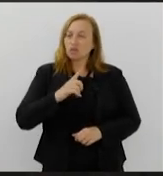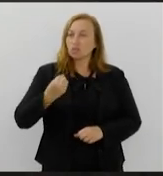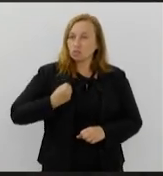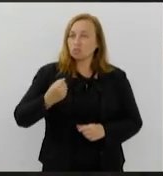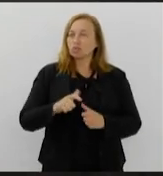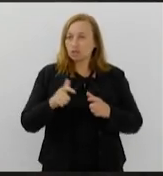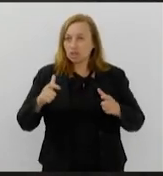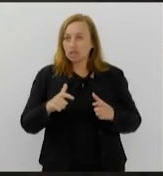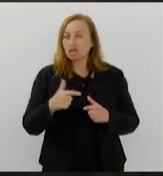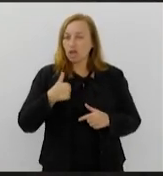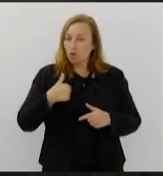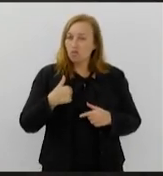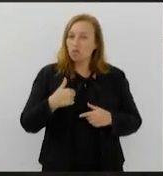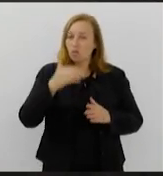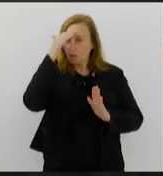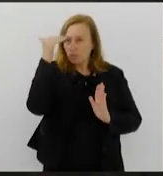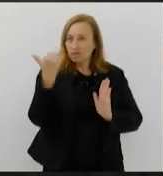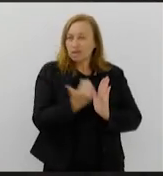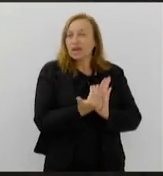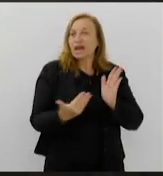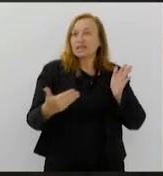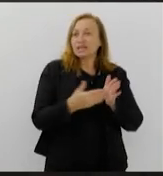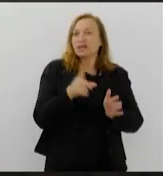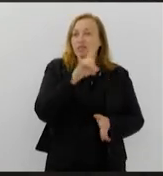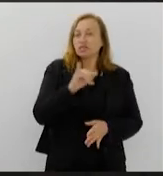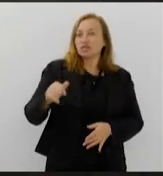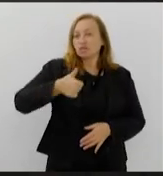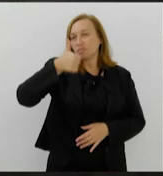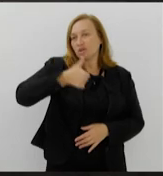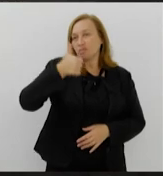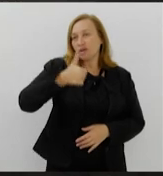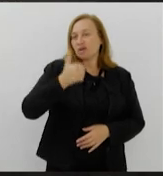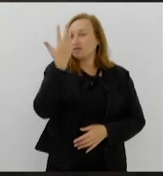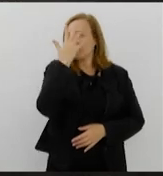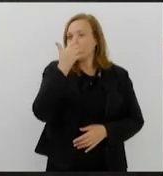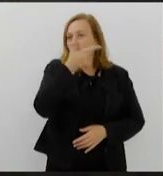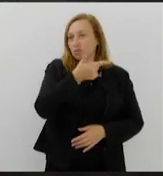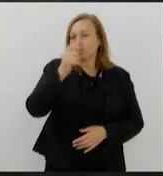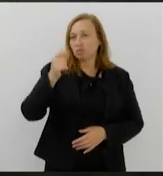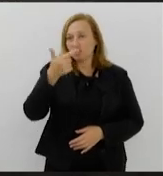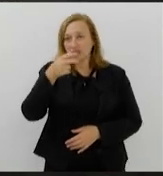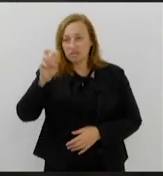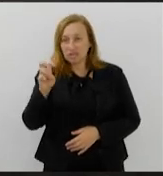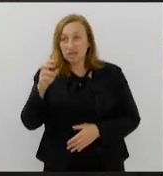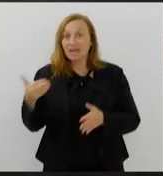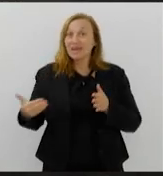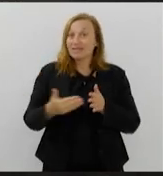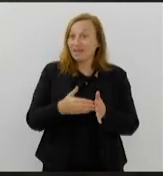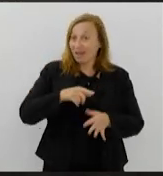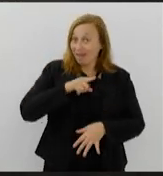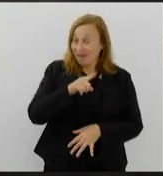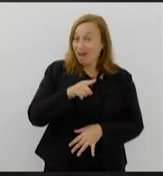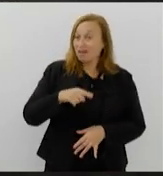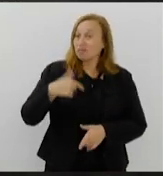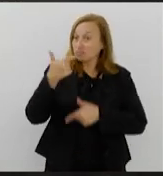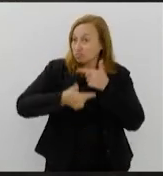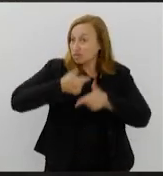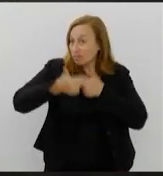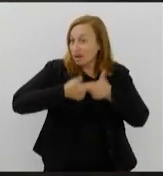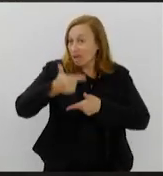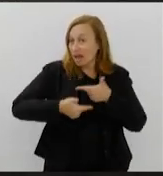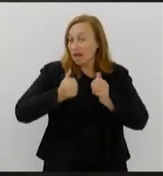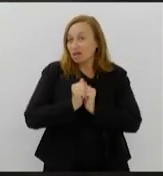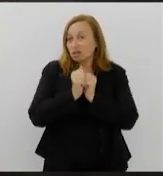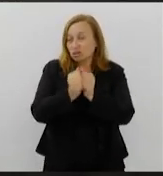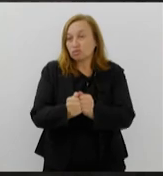vou cumprir minha missão até o dia 1º de fevereiro de 2025, e até lá, gente, vamos trabalhar pelo Rio de Janeiro,